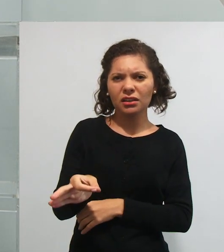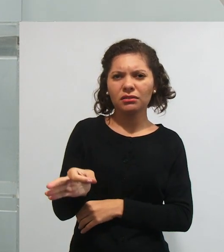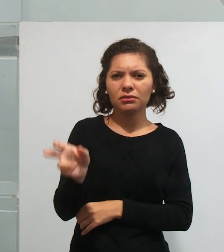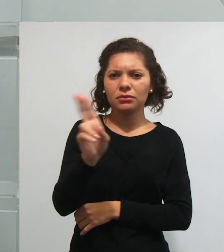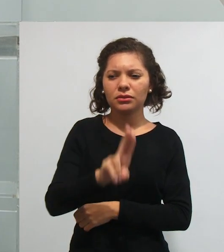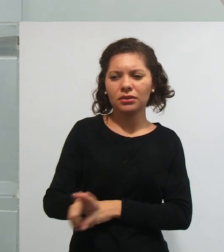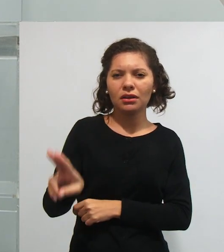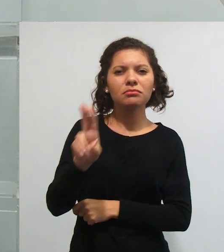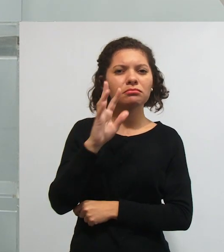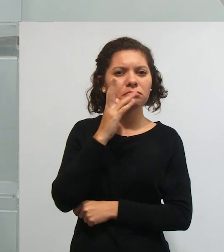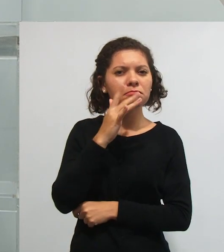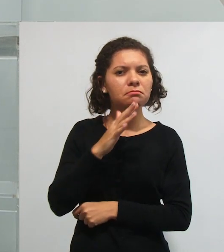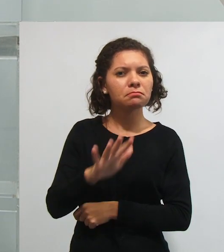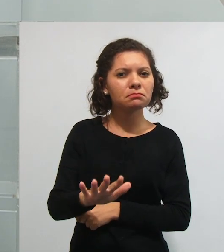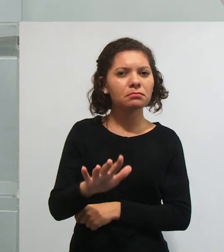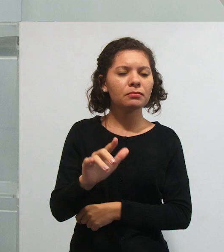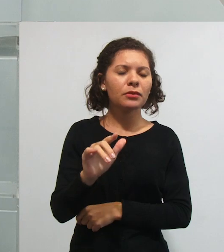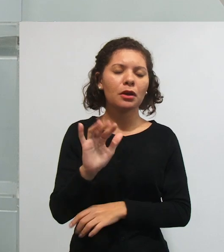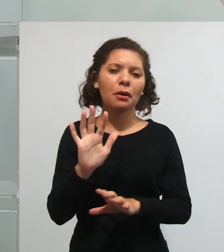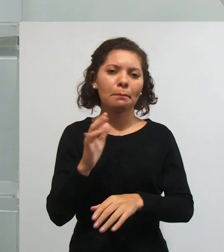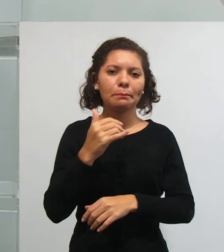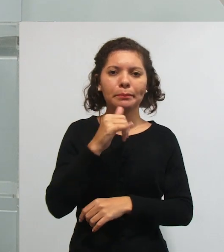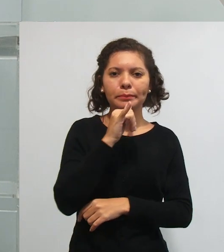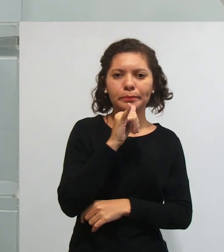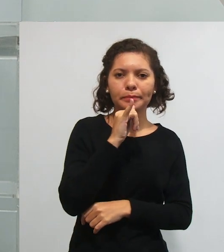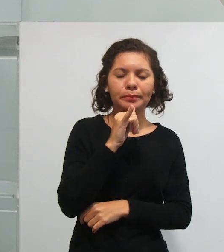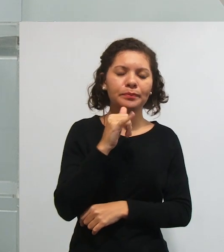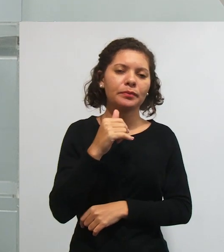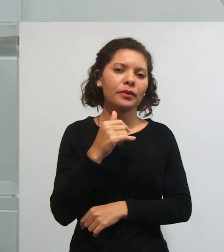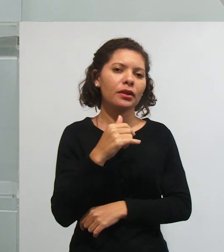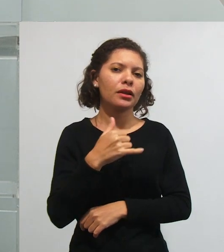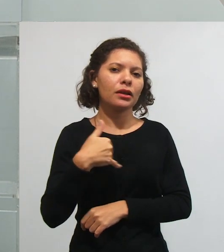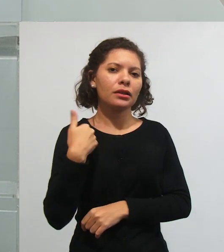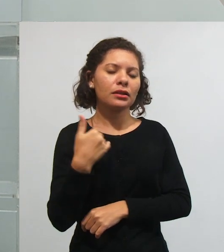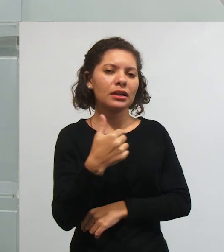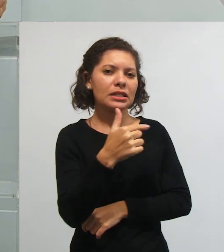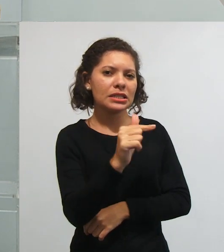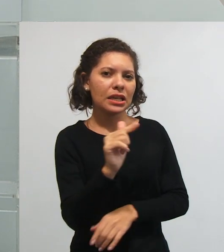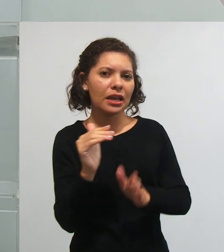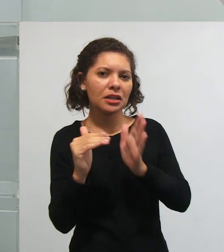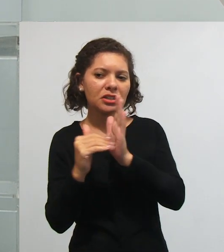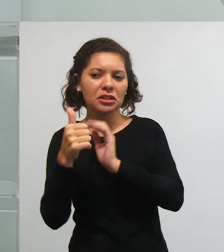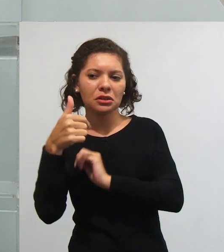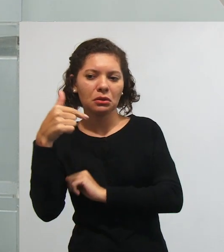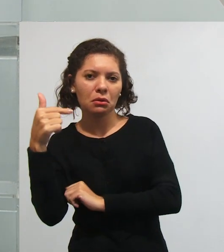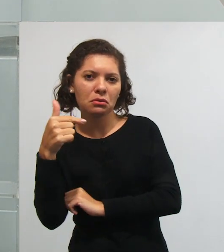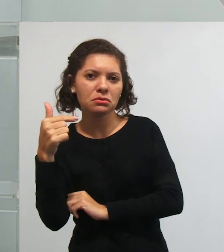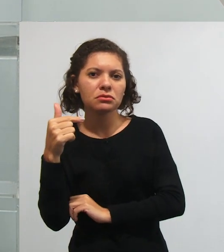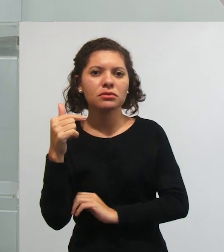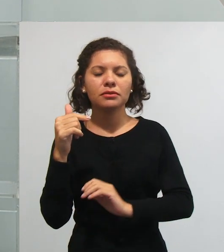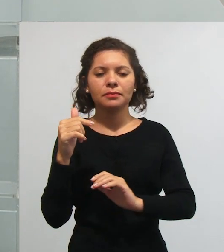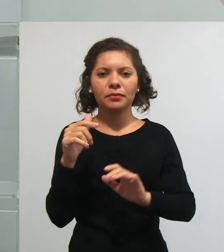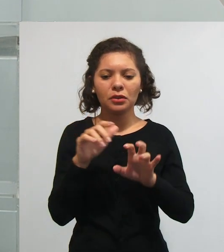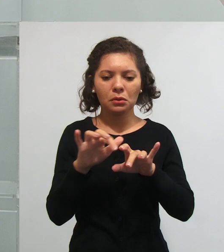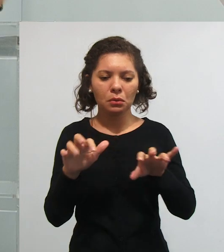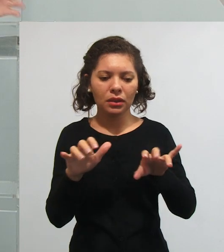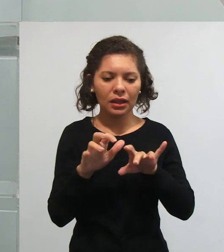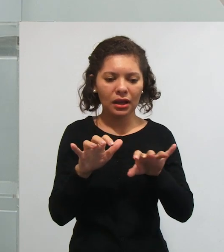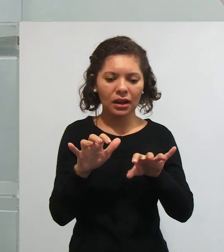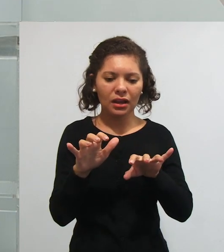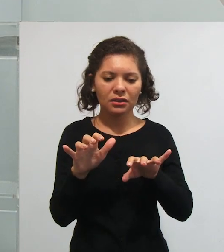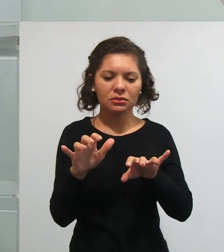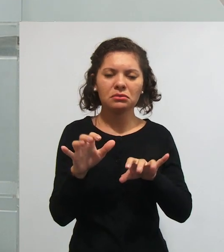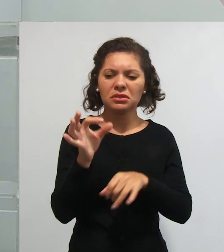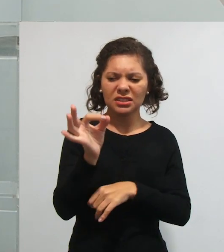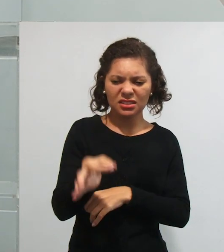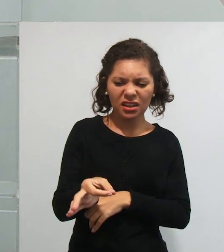de crianças de 7 a 12 anos. Se o teclado está apropriado para crianças com necessidades